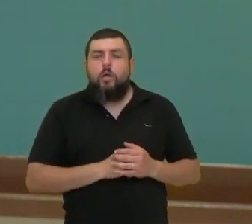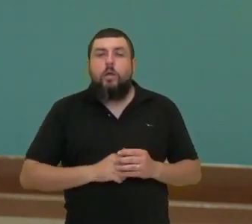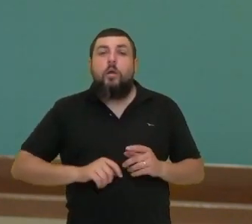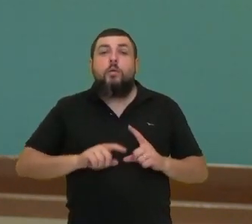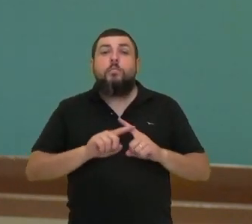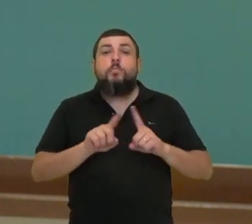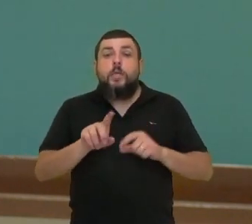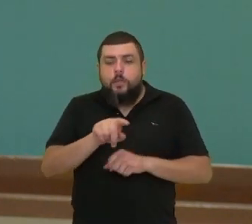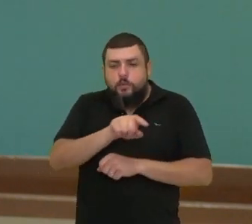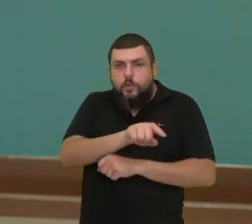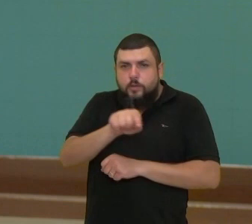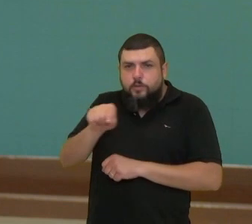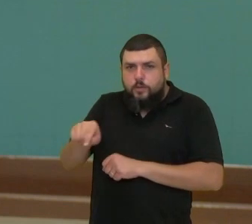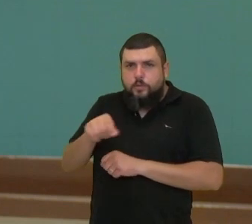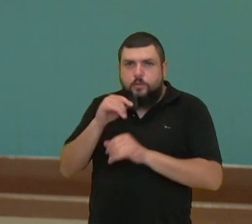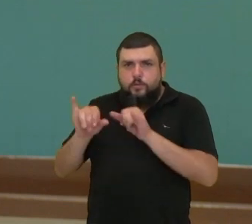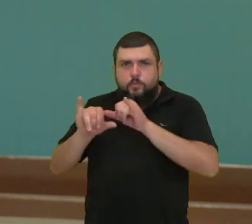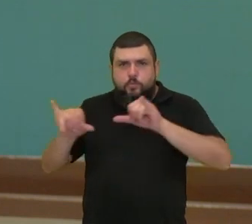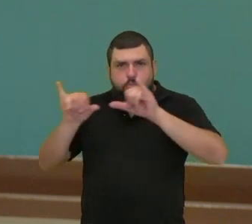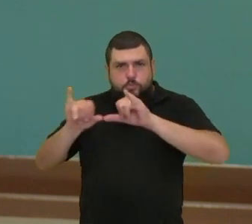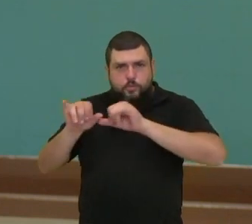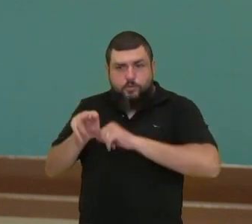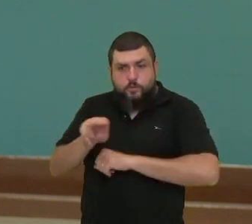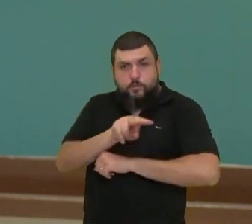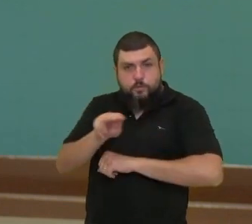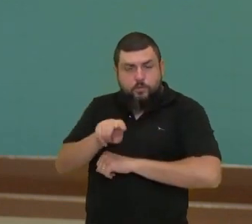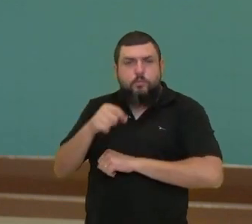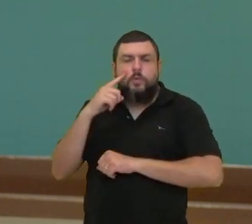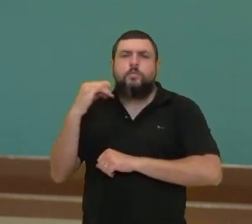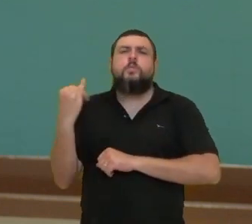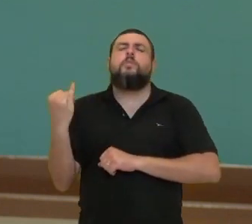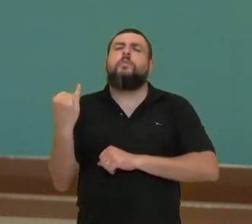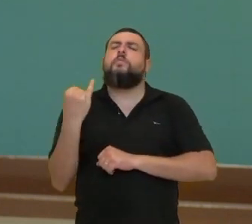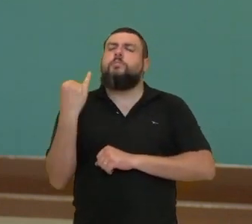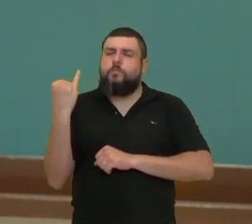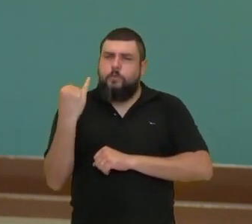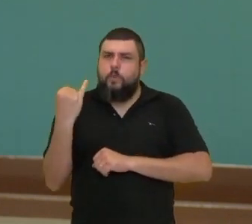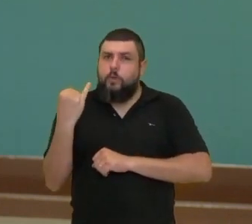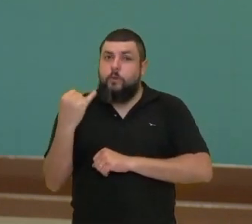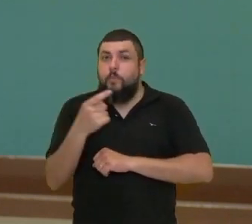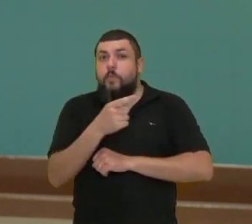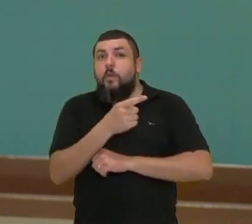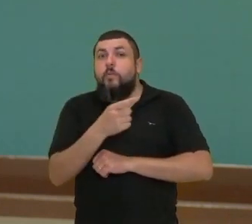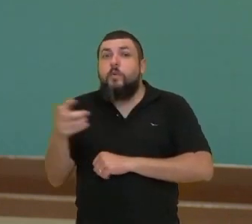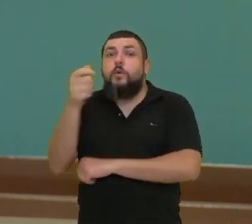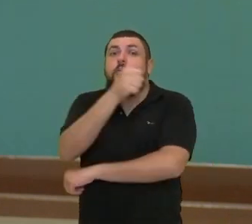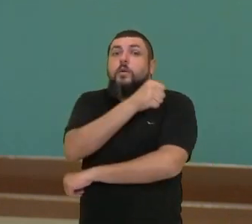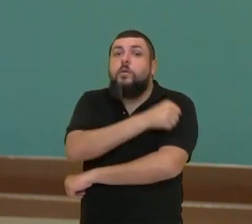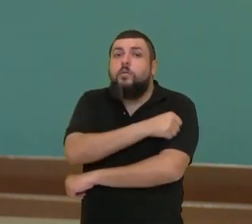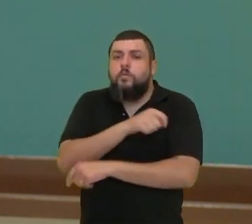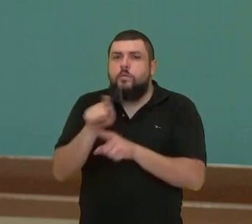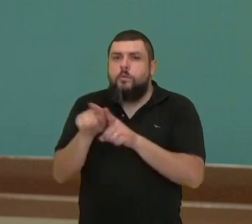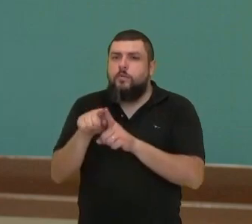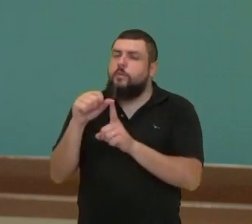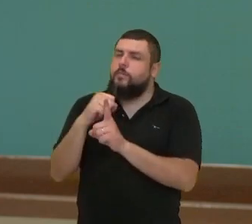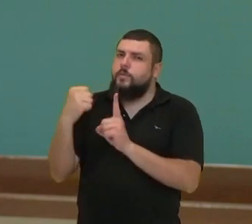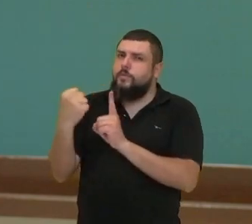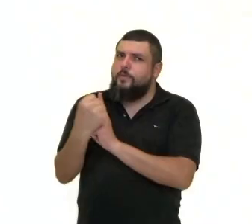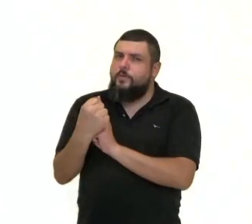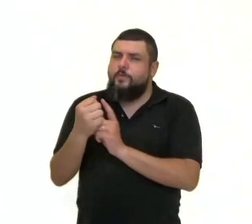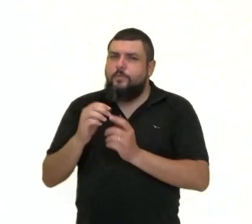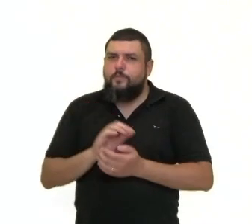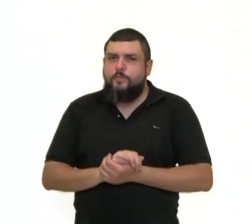os gêneros, a reportagem e a notícia, são muito importantes para vocês, estudantes, e para a sociedade. Vamos